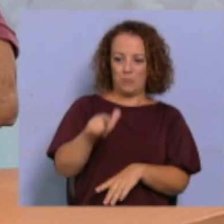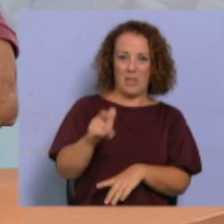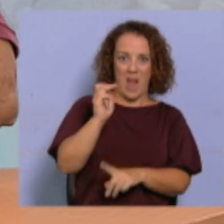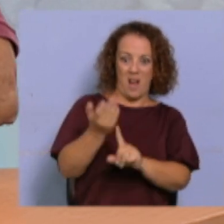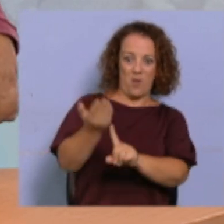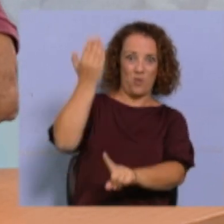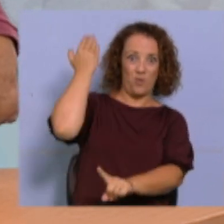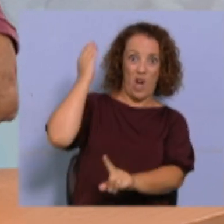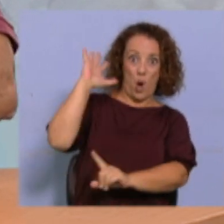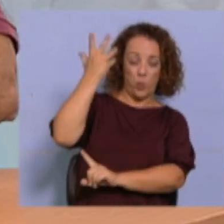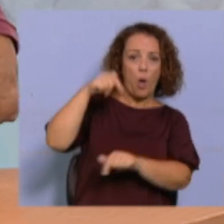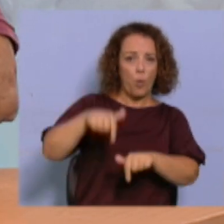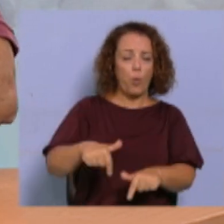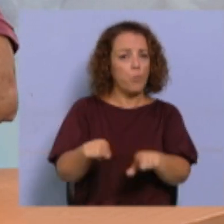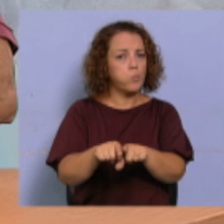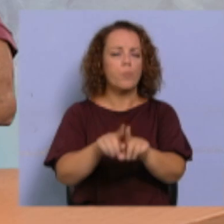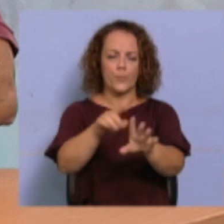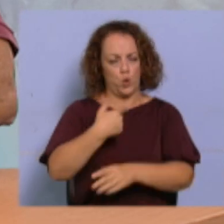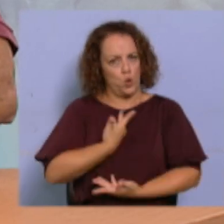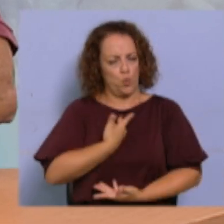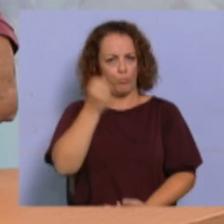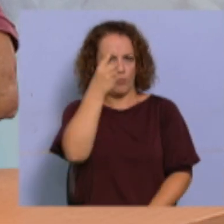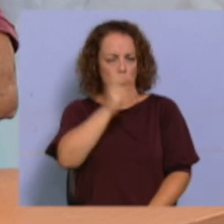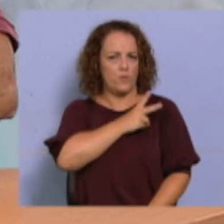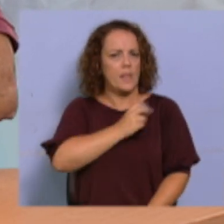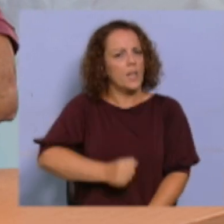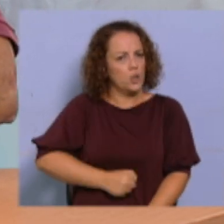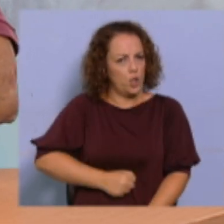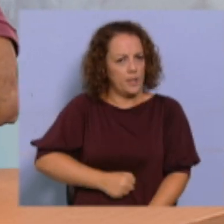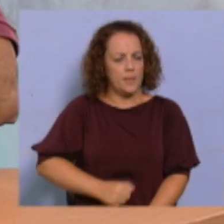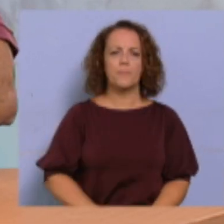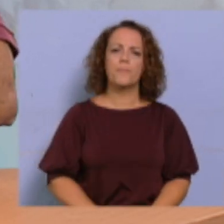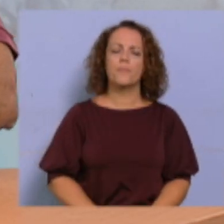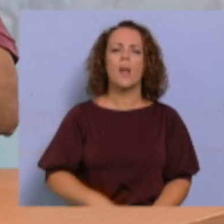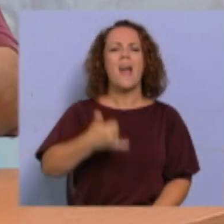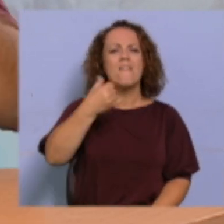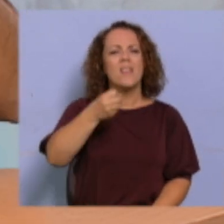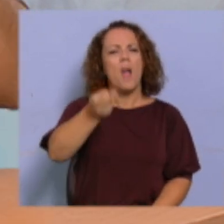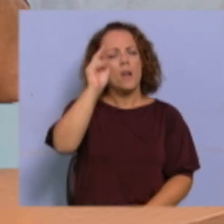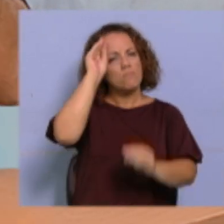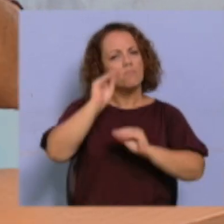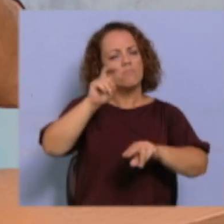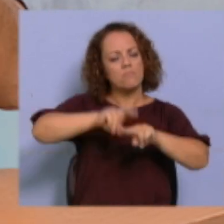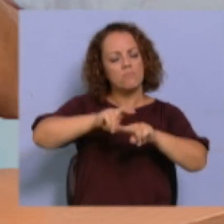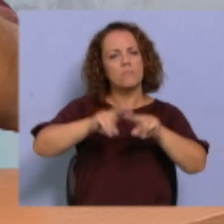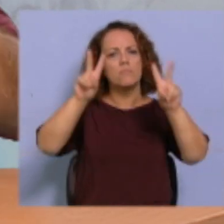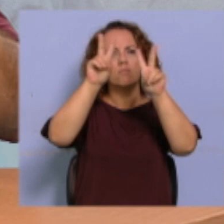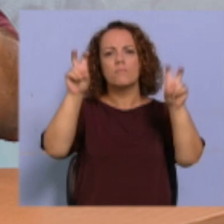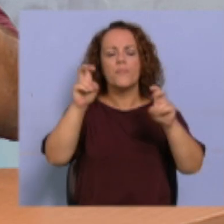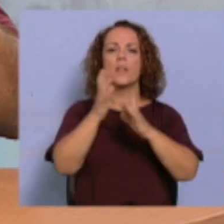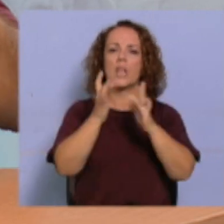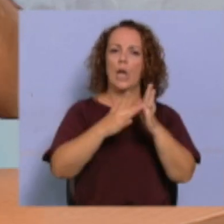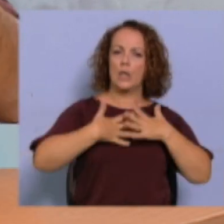hoje. Eu sou professor na Universidade Católica. Eu dou há cerca de 20 anos uma cadeira que se chama Cristianismo e